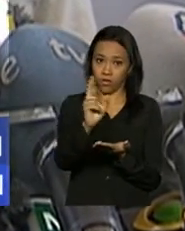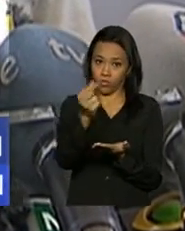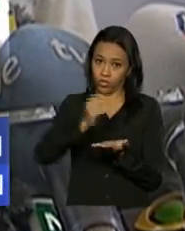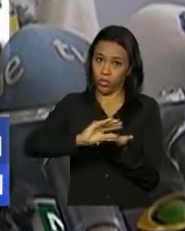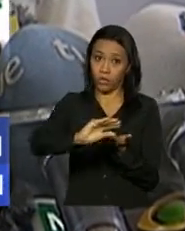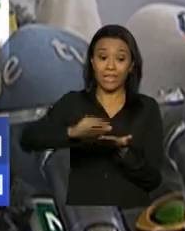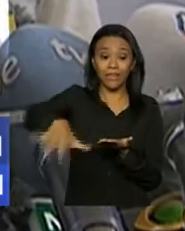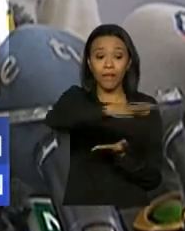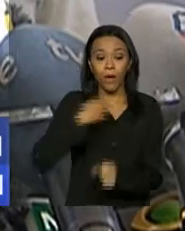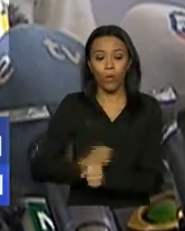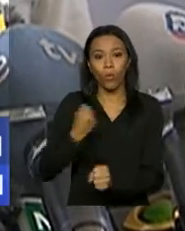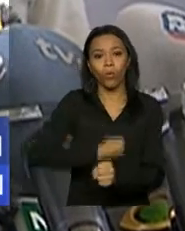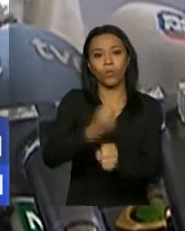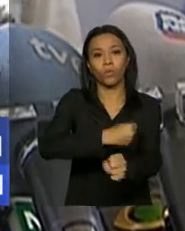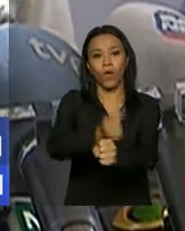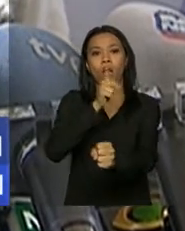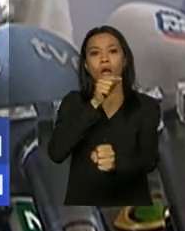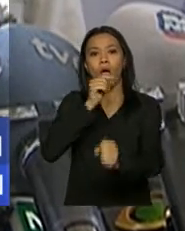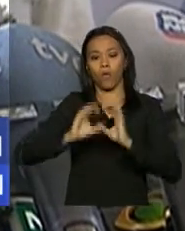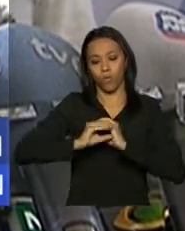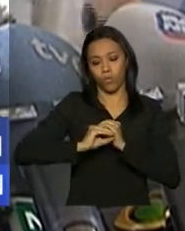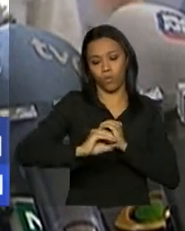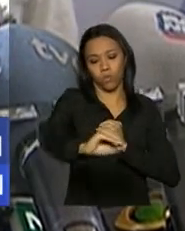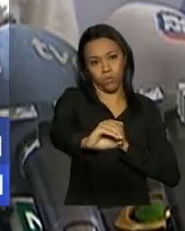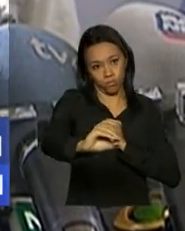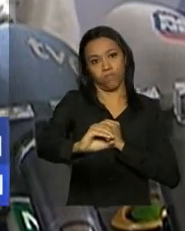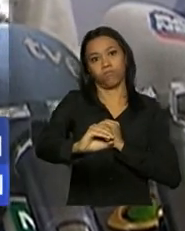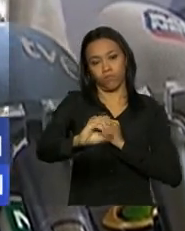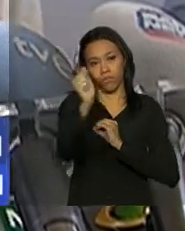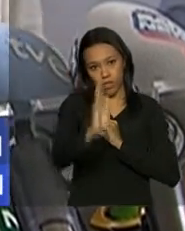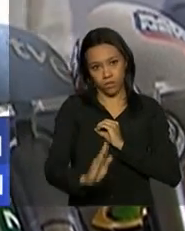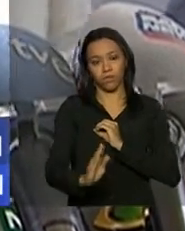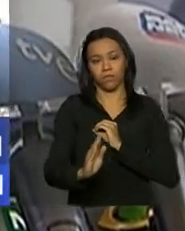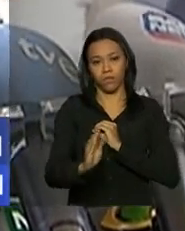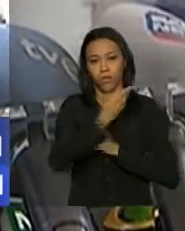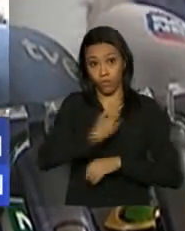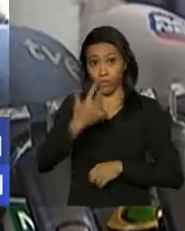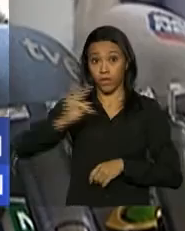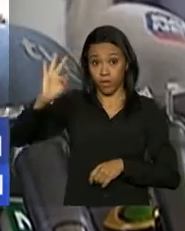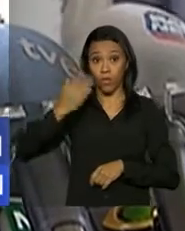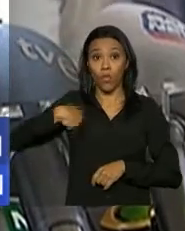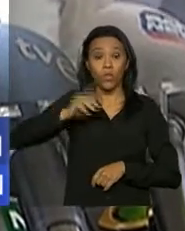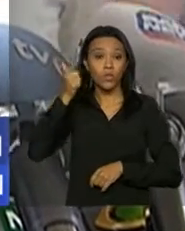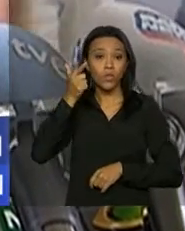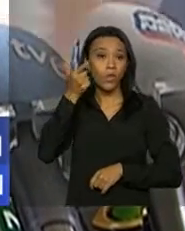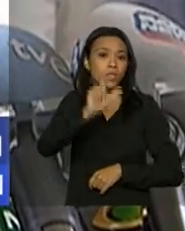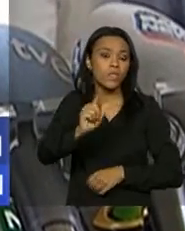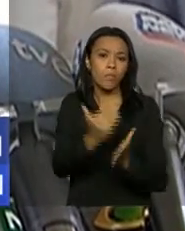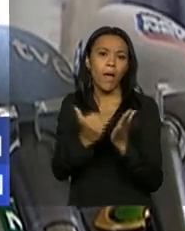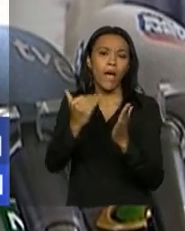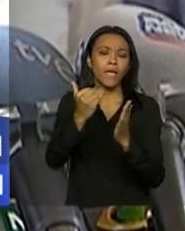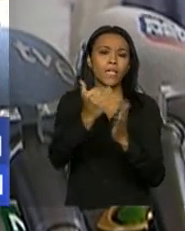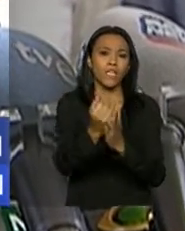em saneamento básico por ano no Brasil. A União investia. Nós chegamos a investir